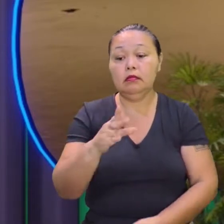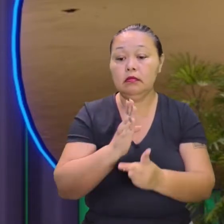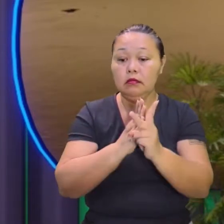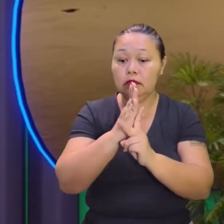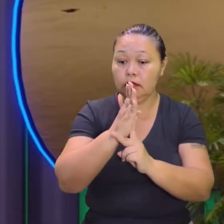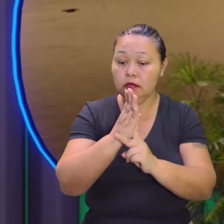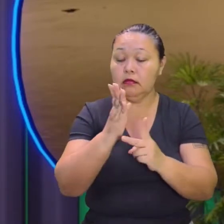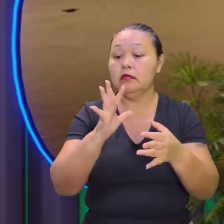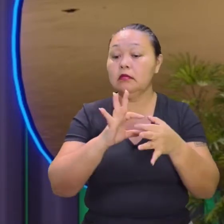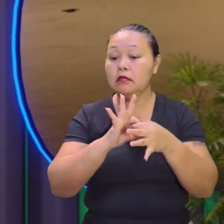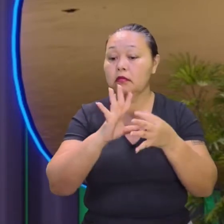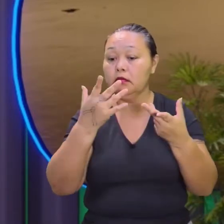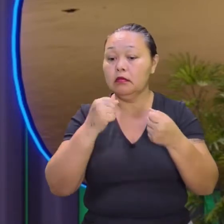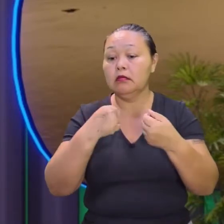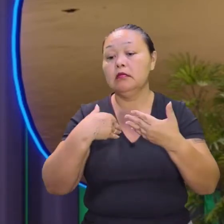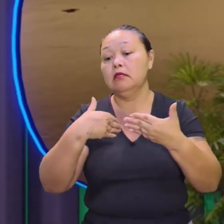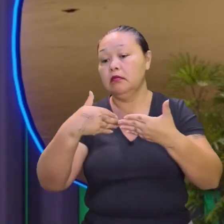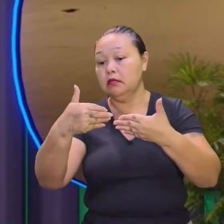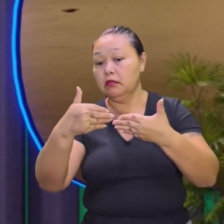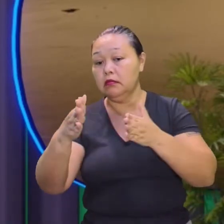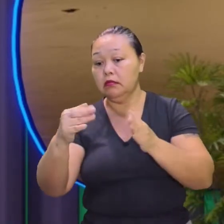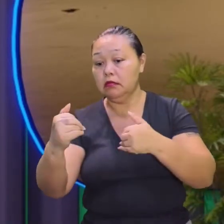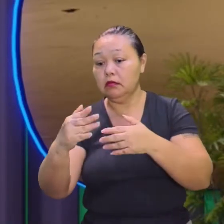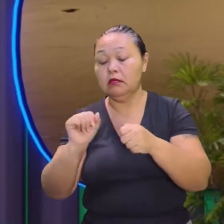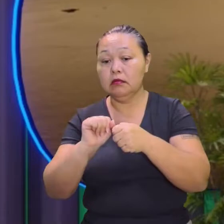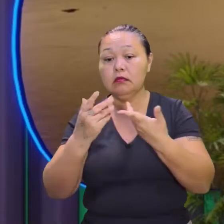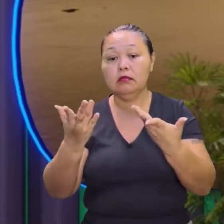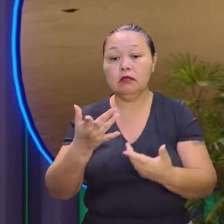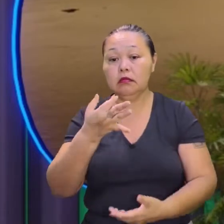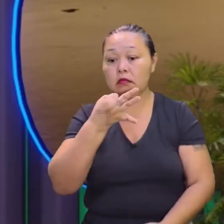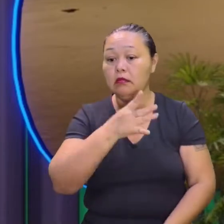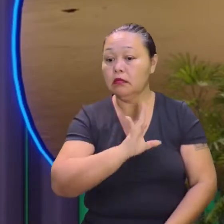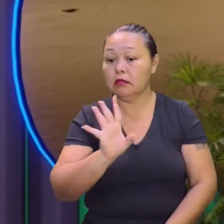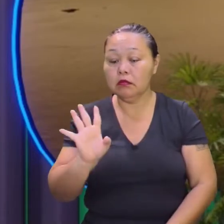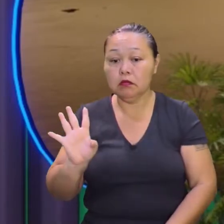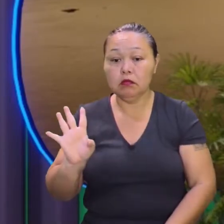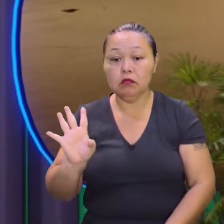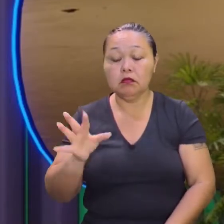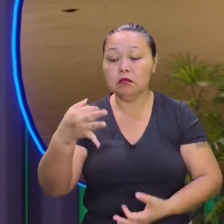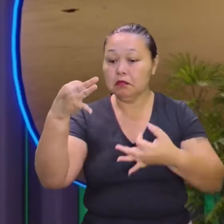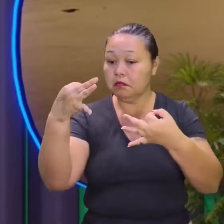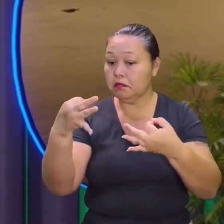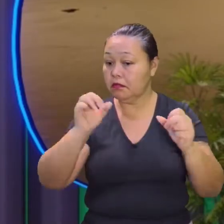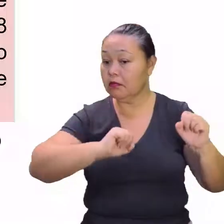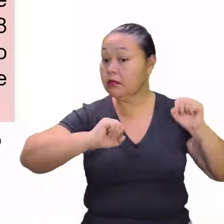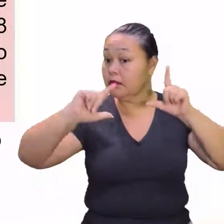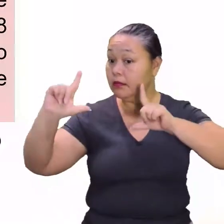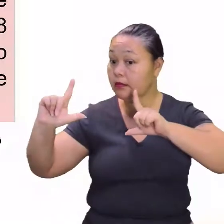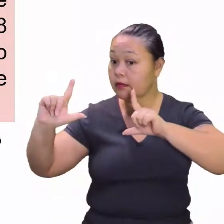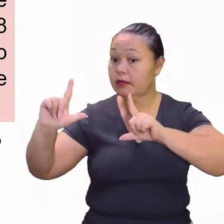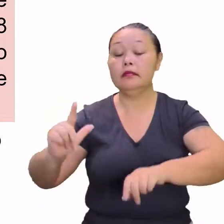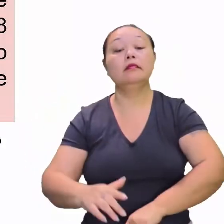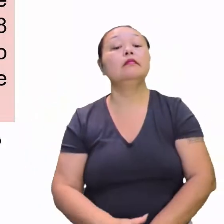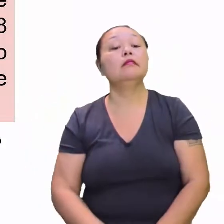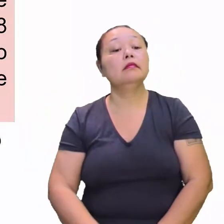é o sistema intensivo e extensivo. Alguma observação? Perfeito. Beleza. Vamos lá, então, no quadro.